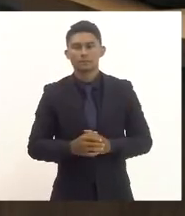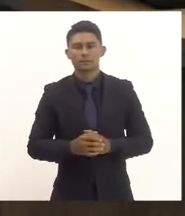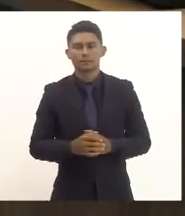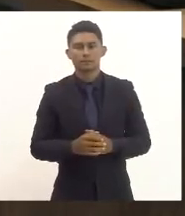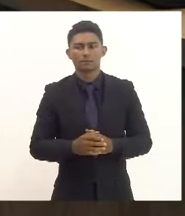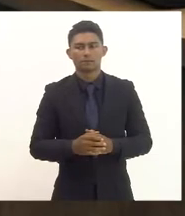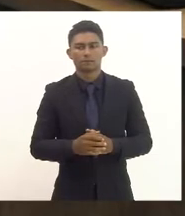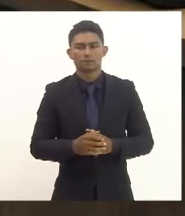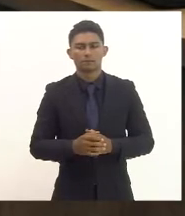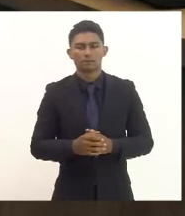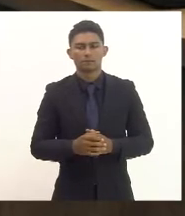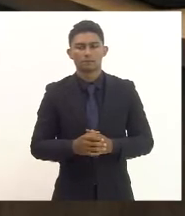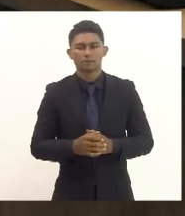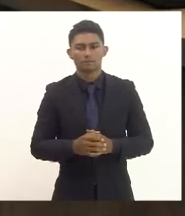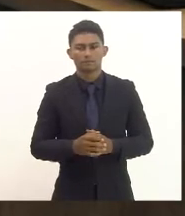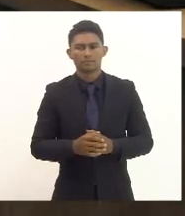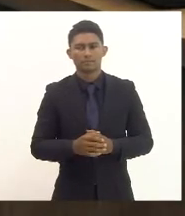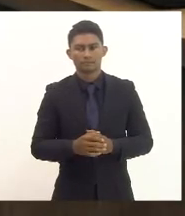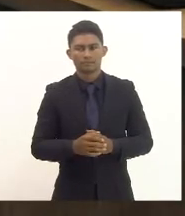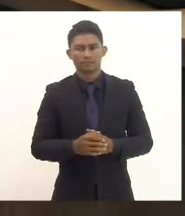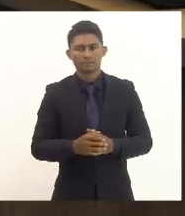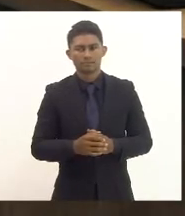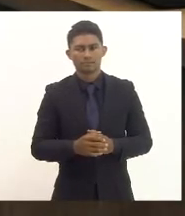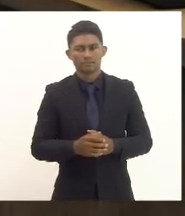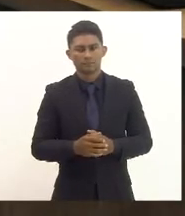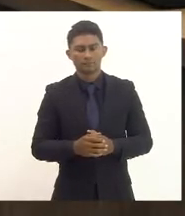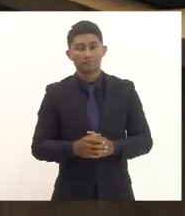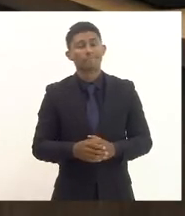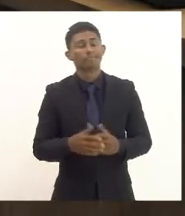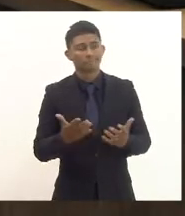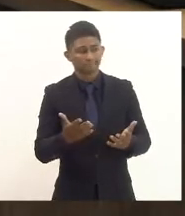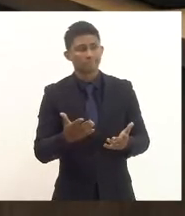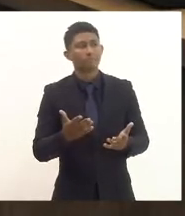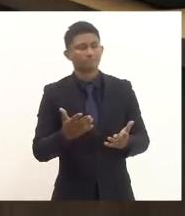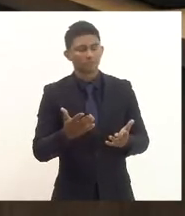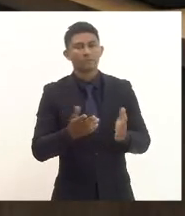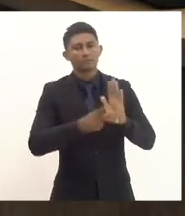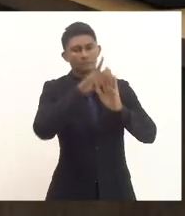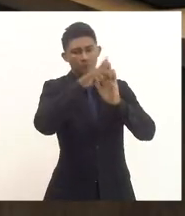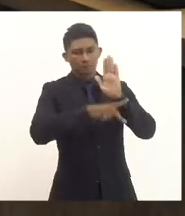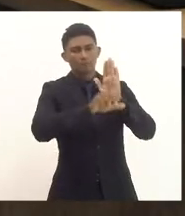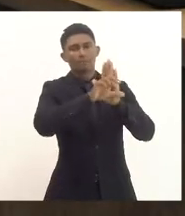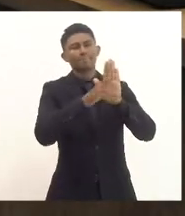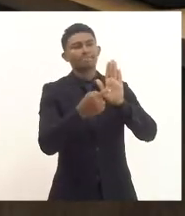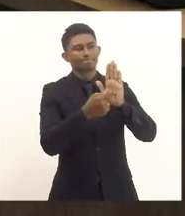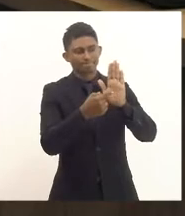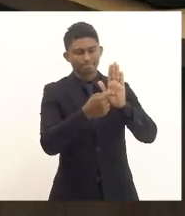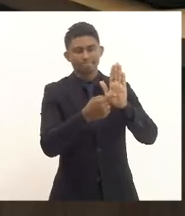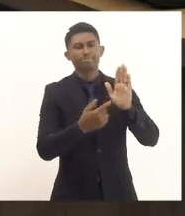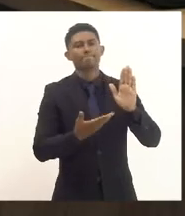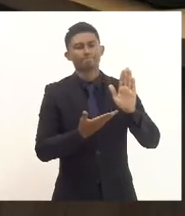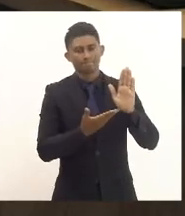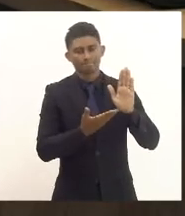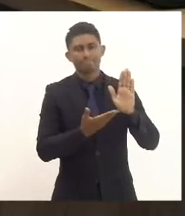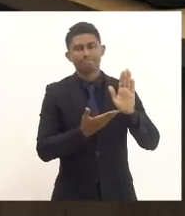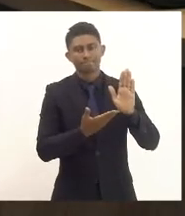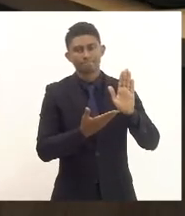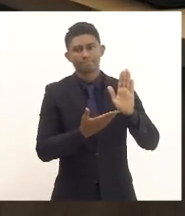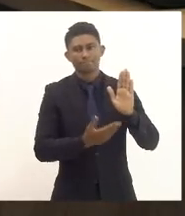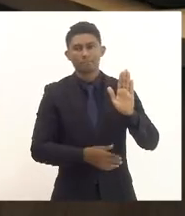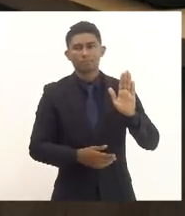que há muito e não se tem um projeto de lei Bom